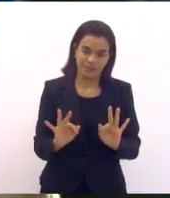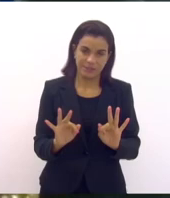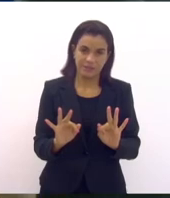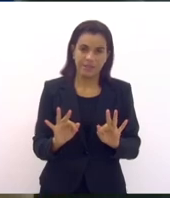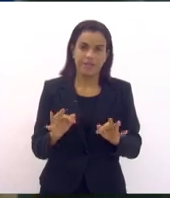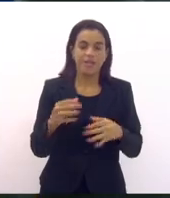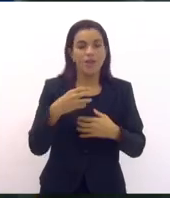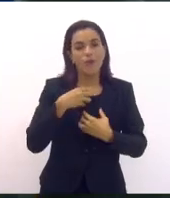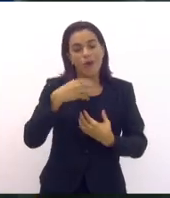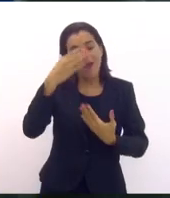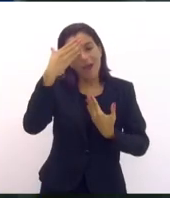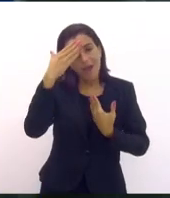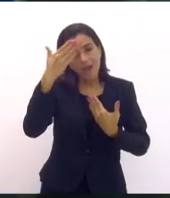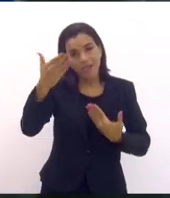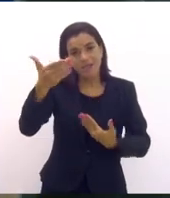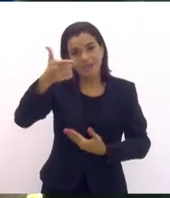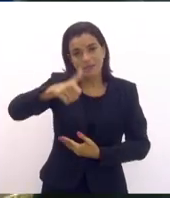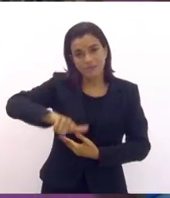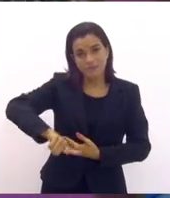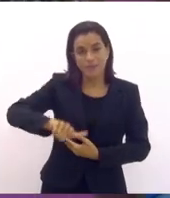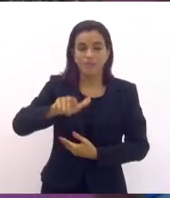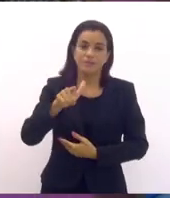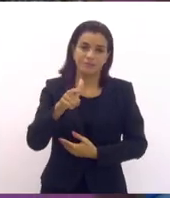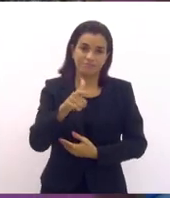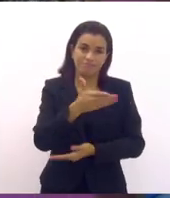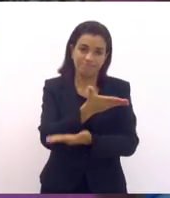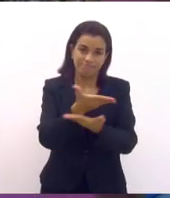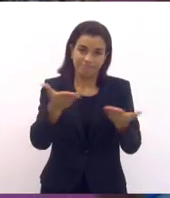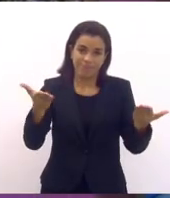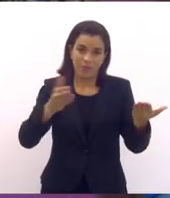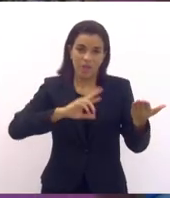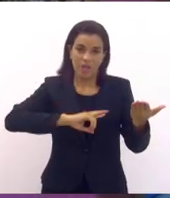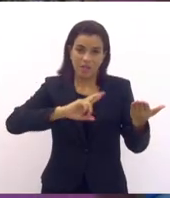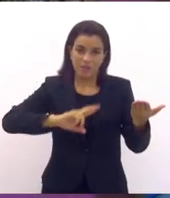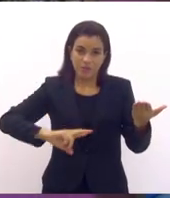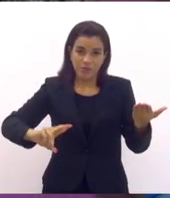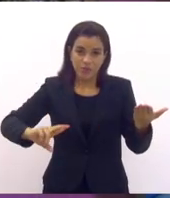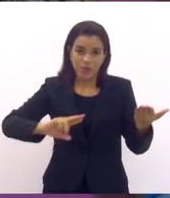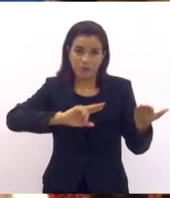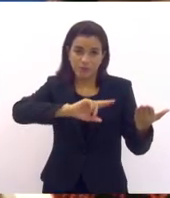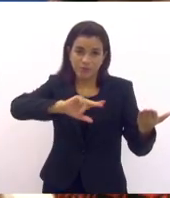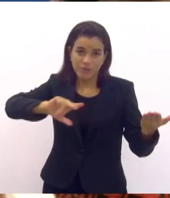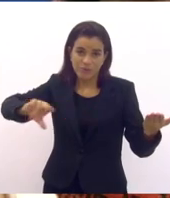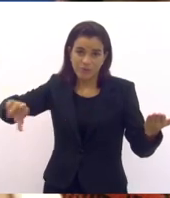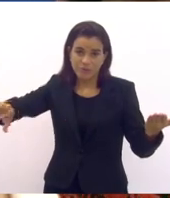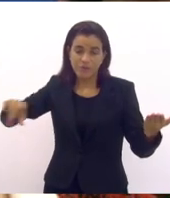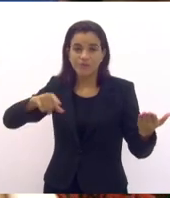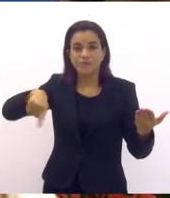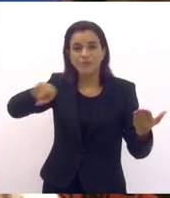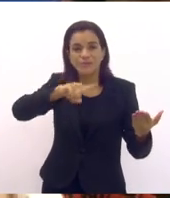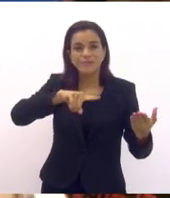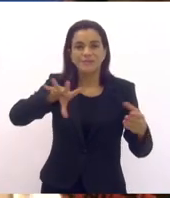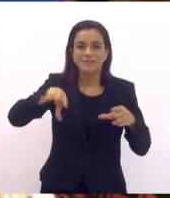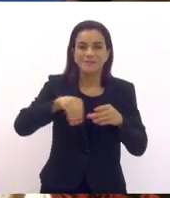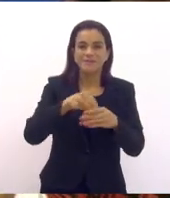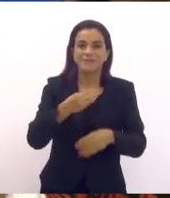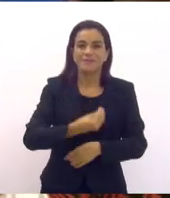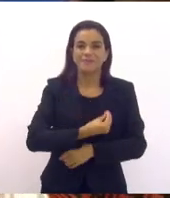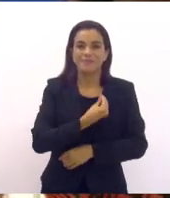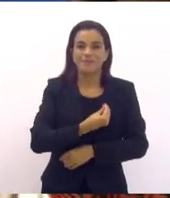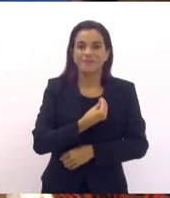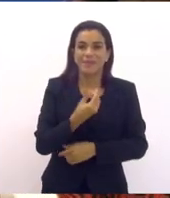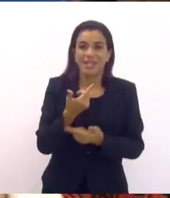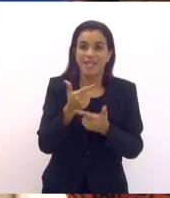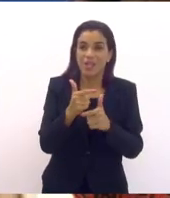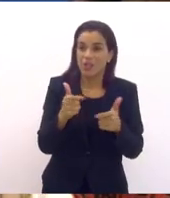então eu agradeço mais uma vez aos religiosos Agradeço a vocês que vão participar eu não